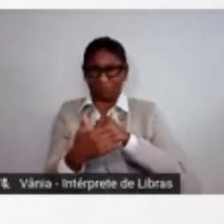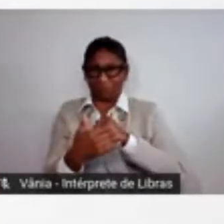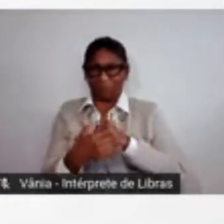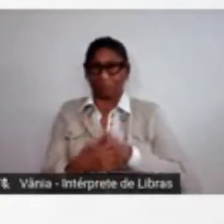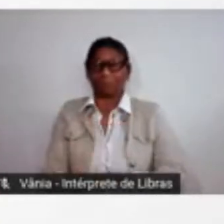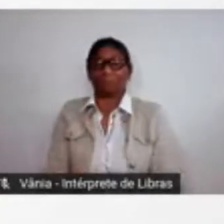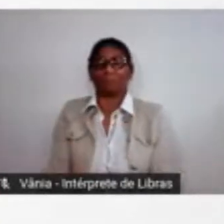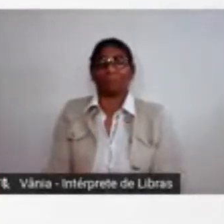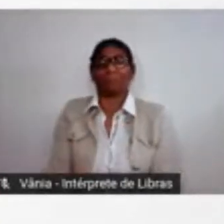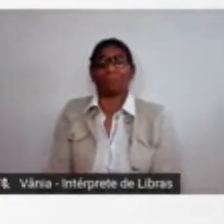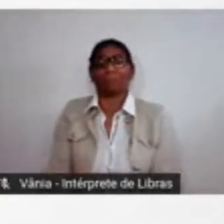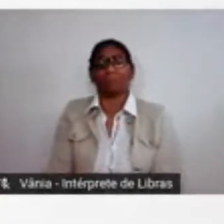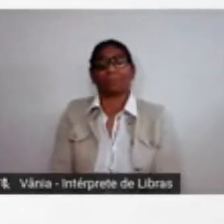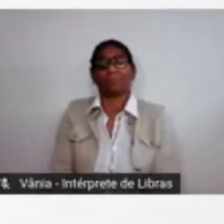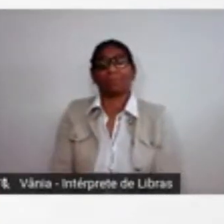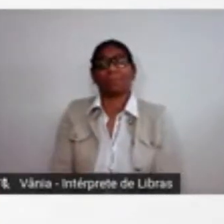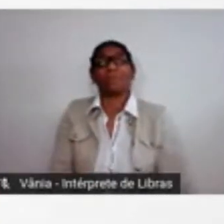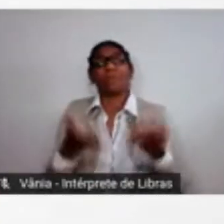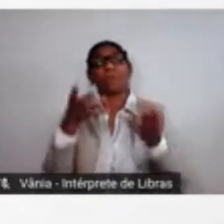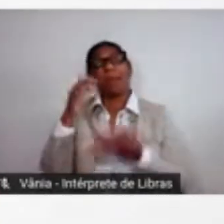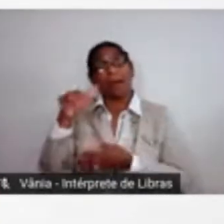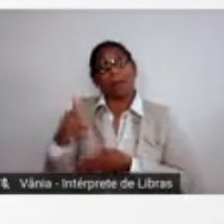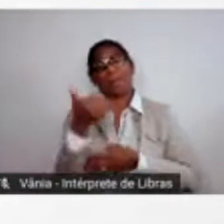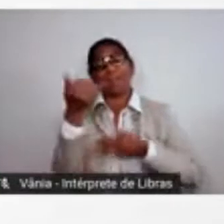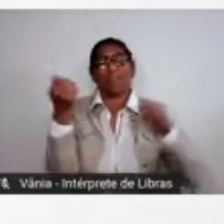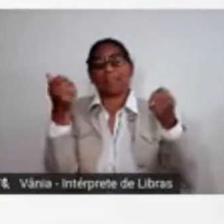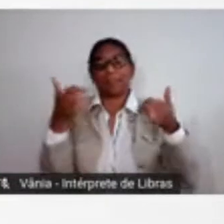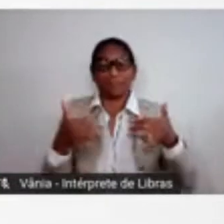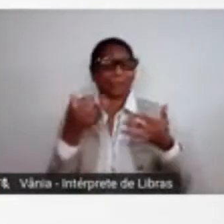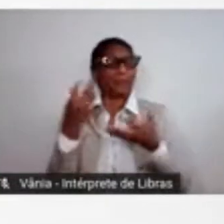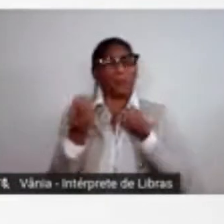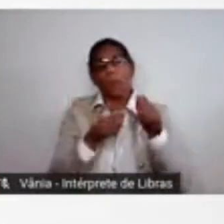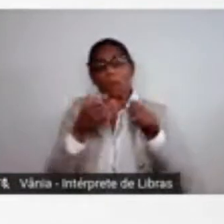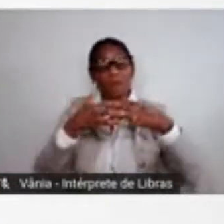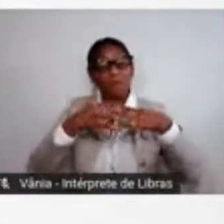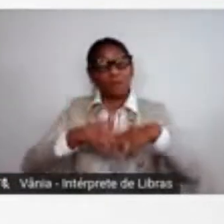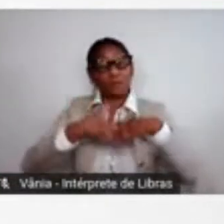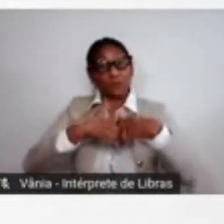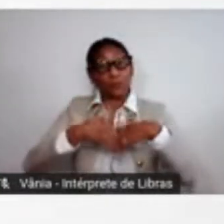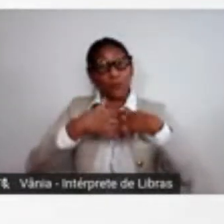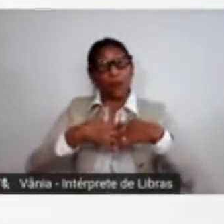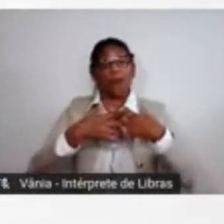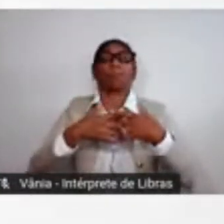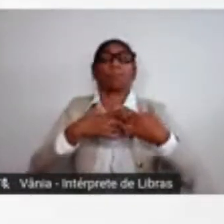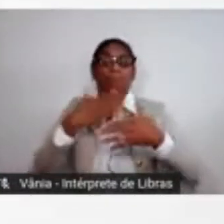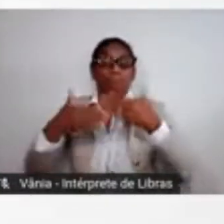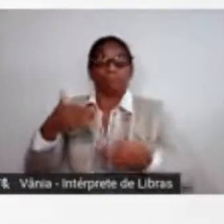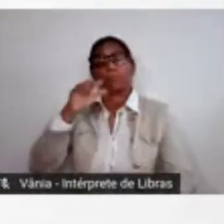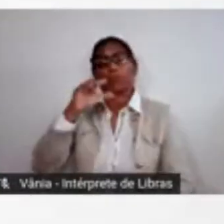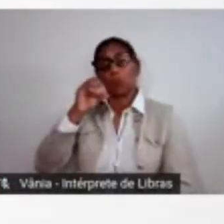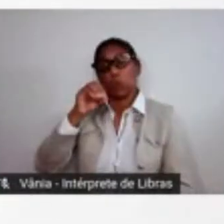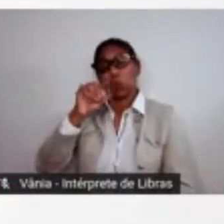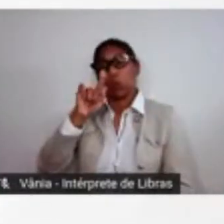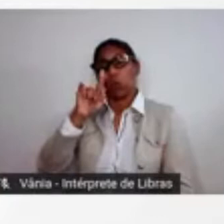Eu queria ressaltar, queria aproveitar essa nossa live para a gente explicar um pouco melhor como é que vai funcionar o processo de cogestão com